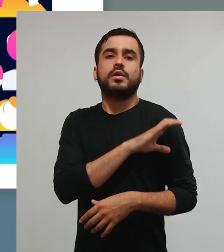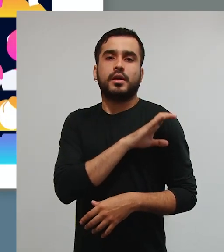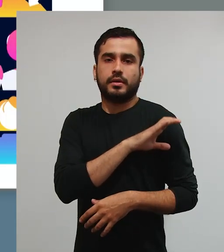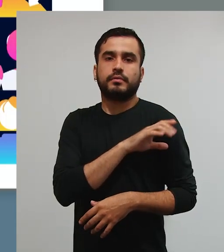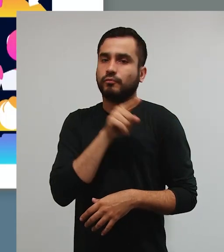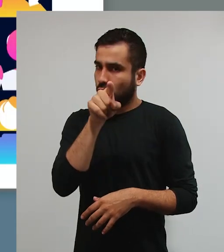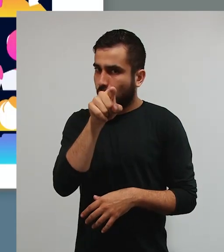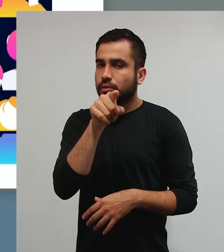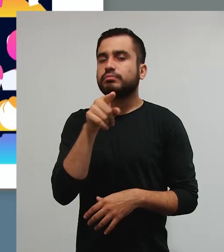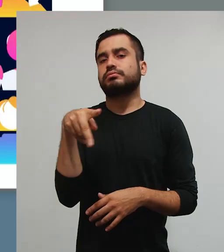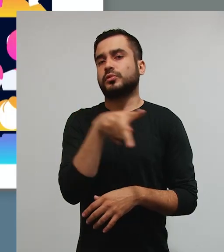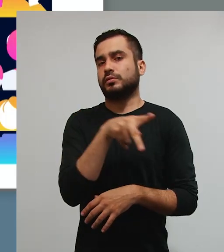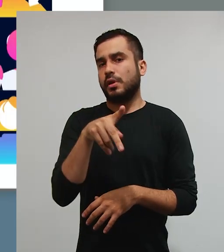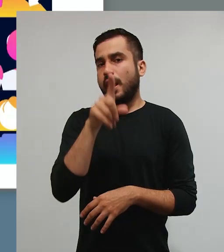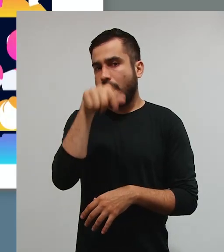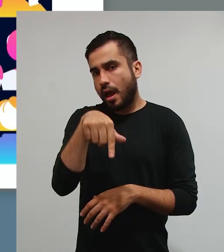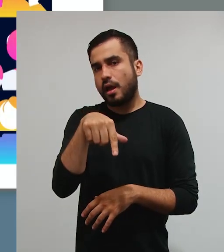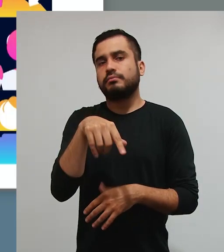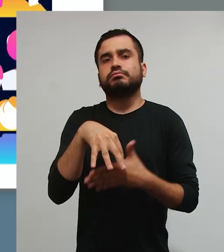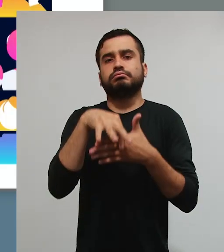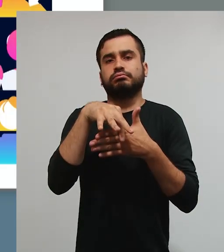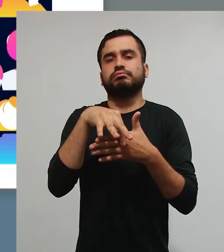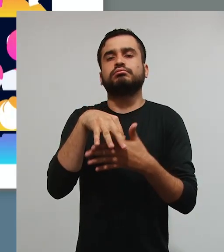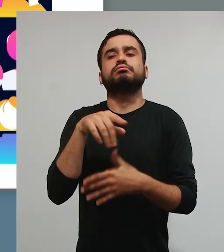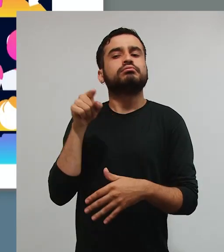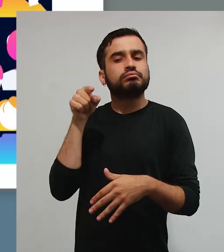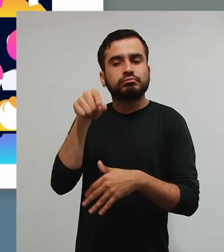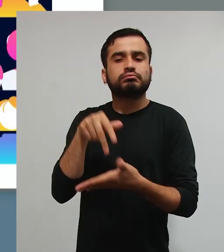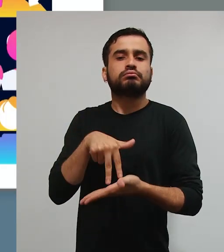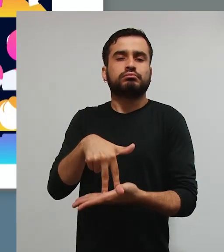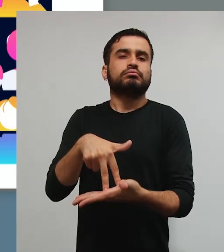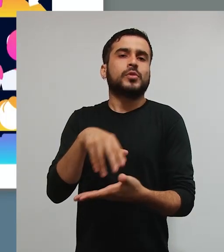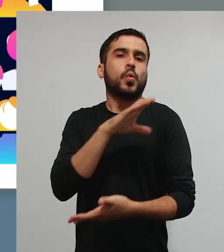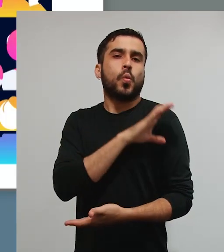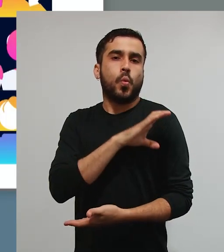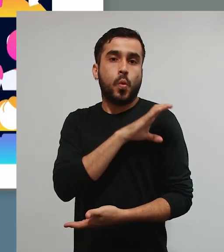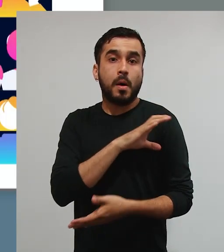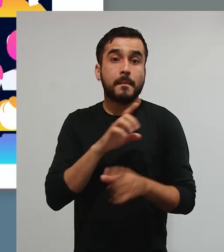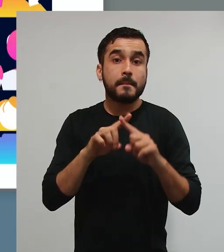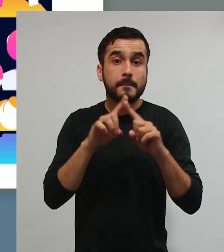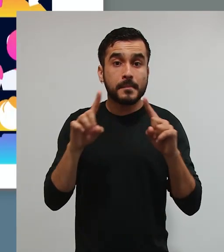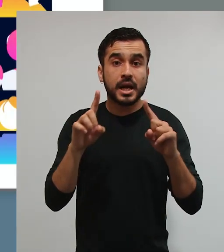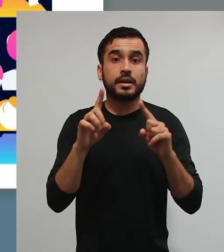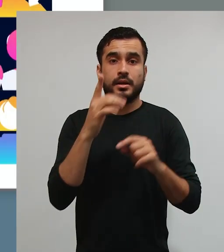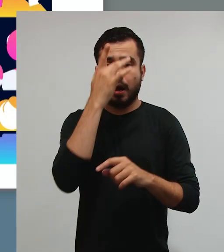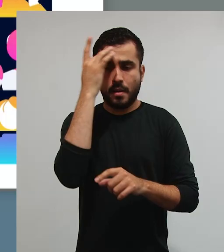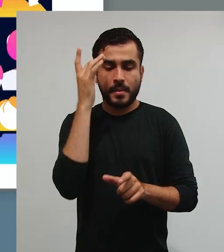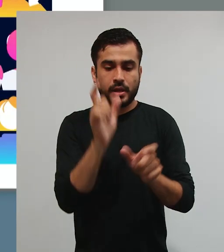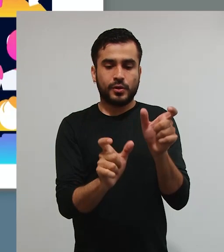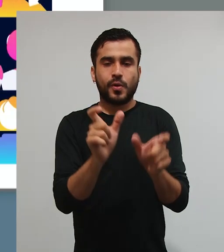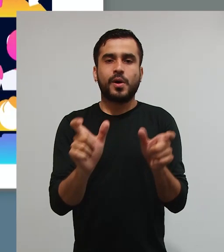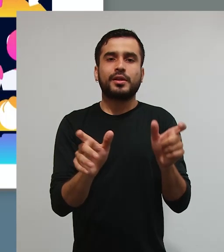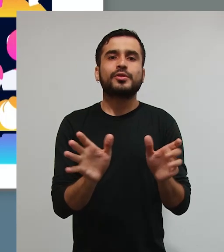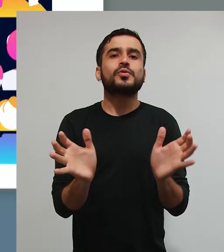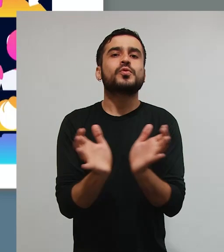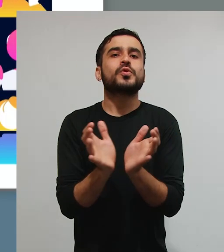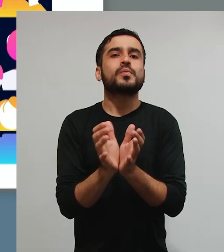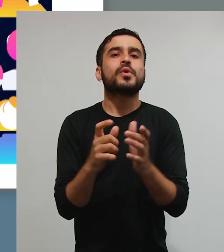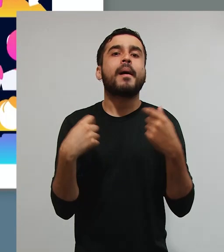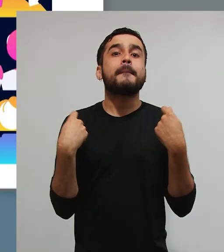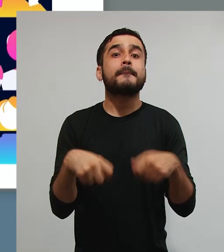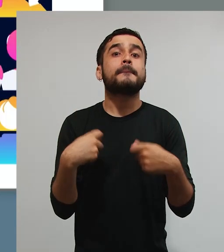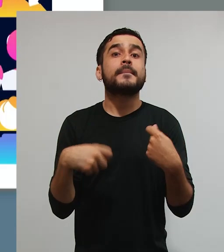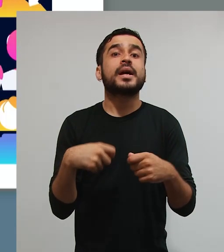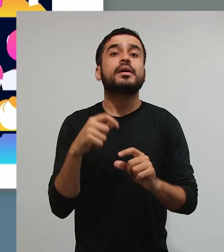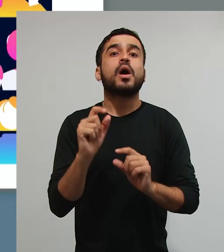focal? Vocês vão coordenar o grupo focal lá na instituição. Mas as pessoas do grupo, elas precisam